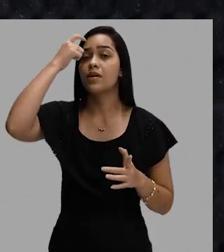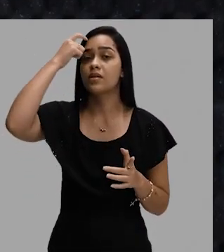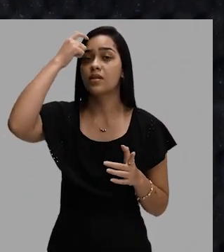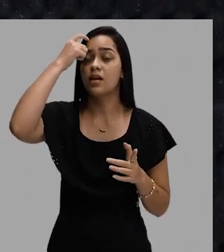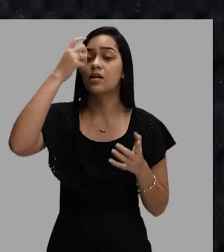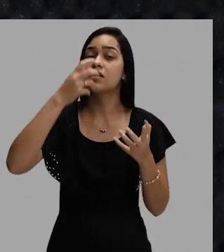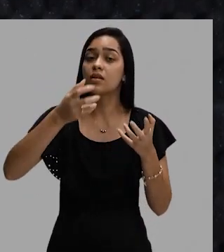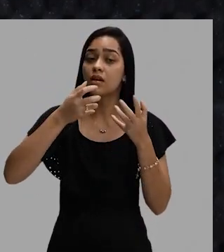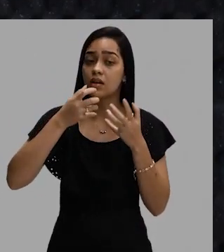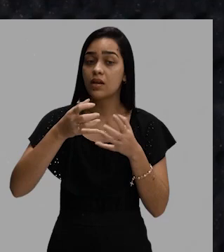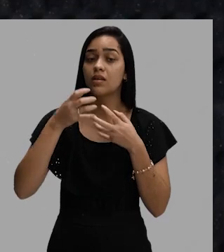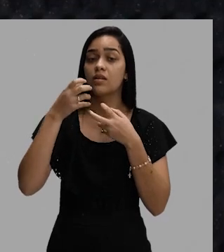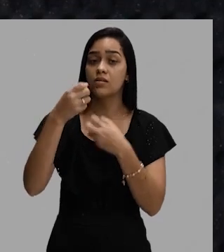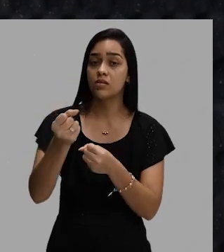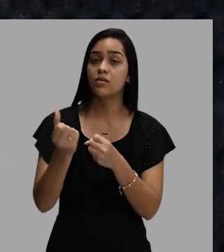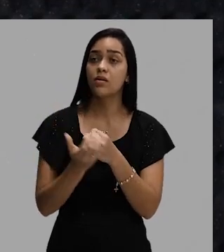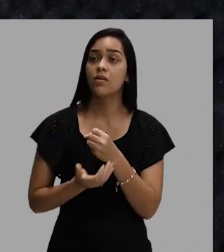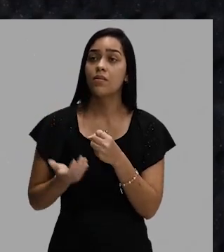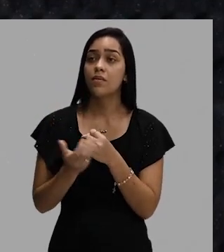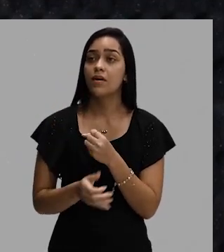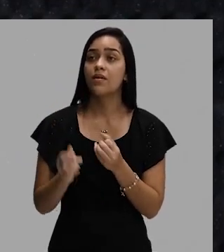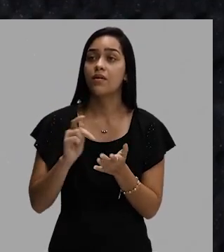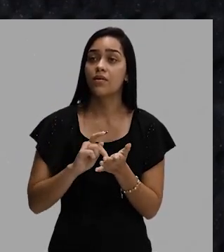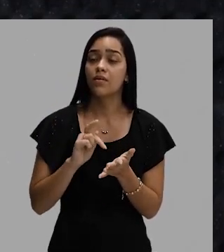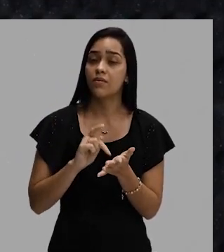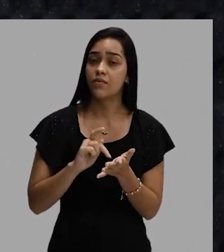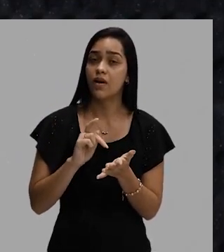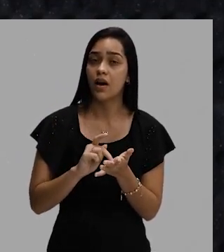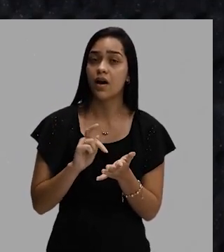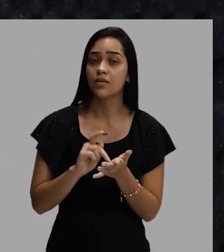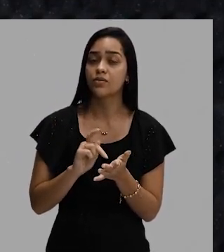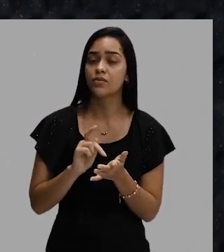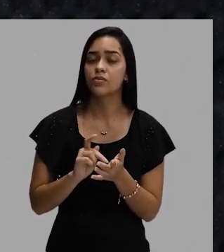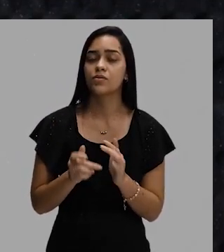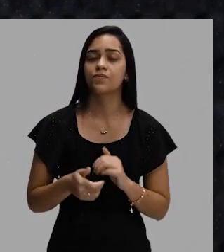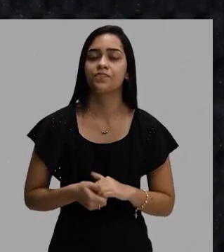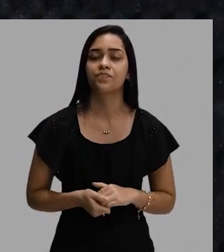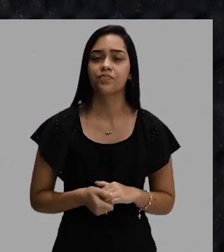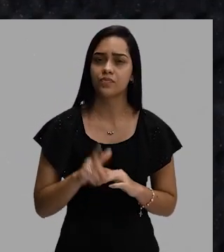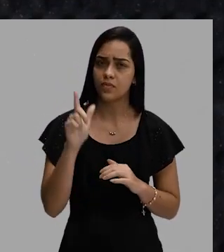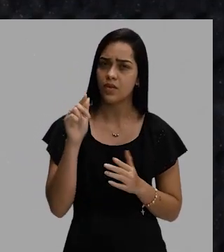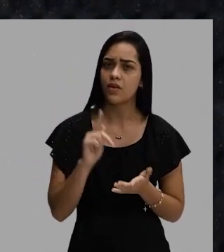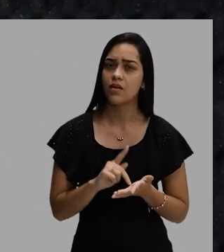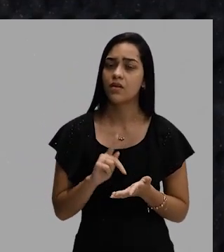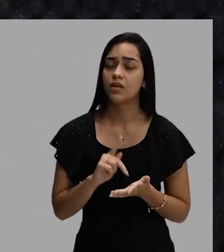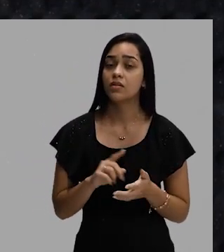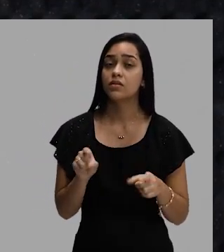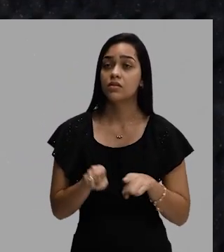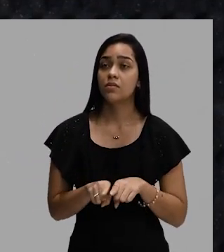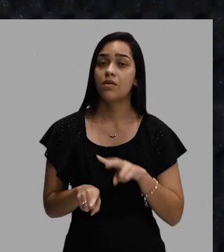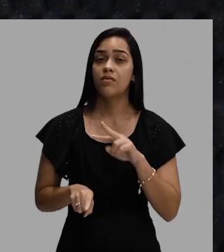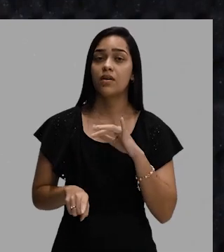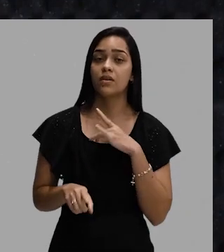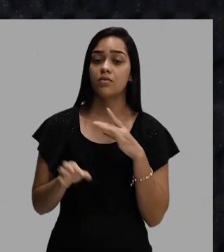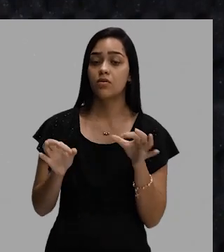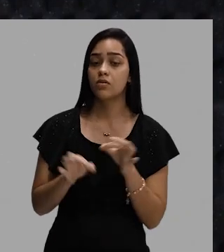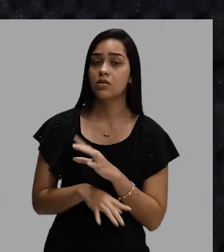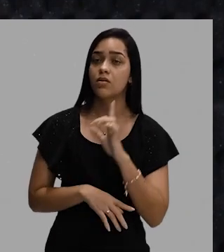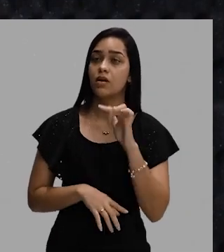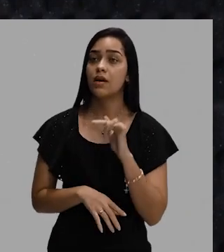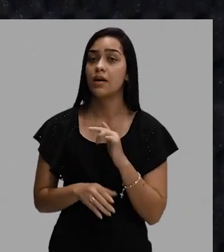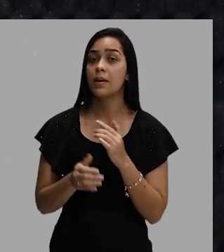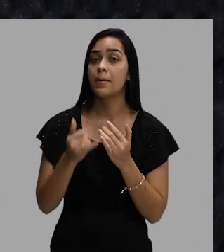e defendê-la com base em fatos e argumentos, não é assim? E vai também ter uma conclusão. Então, é